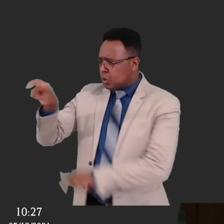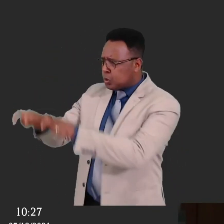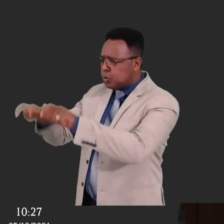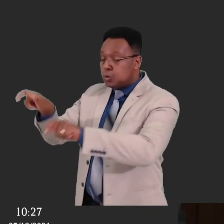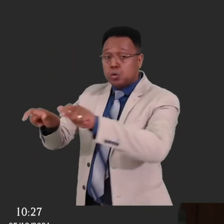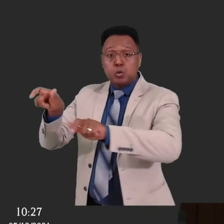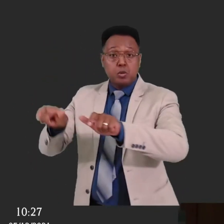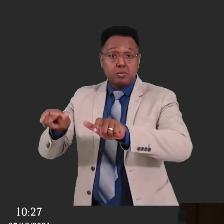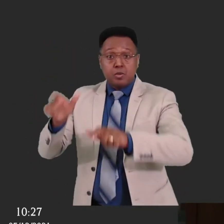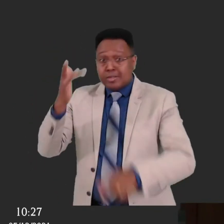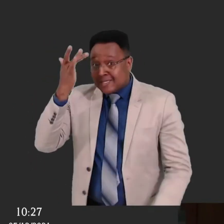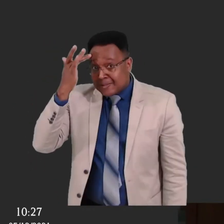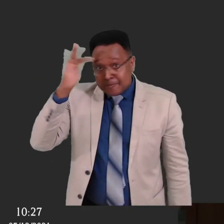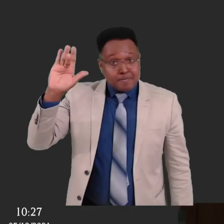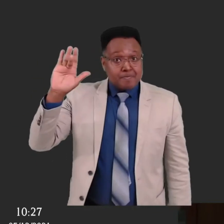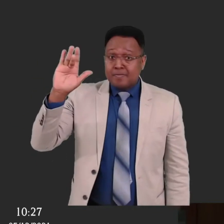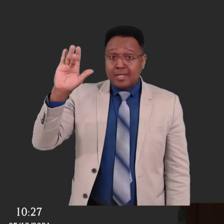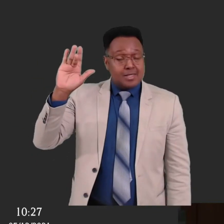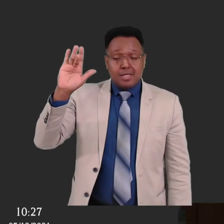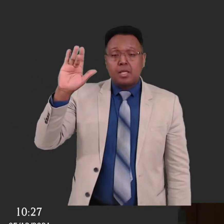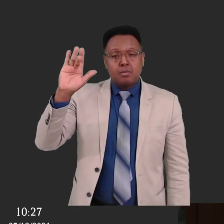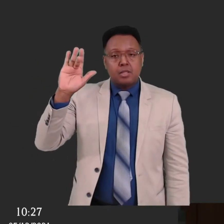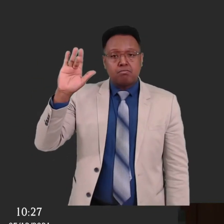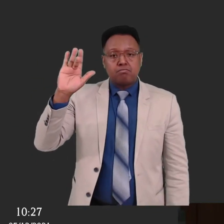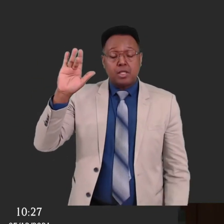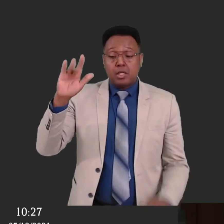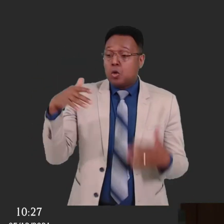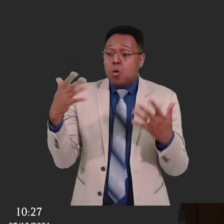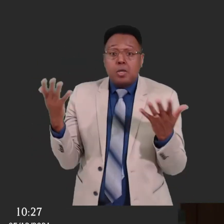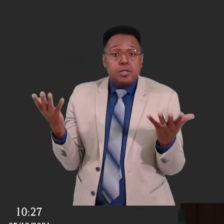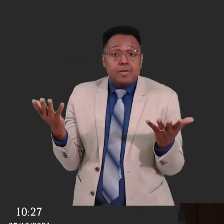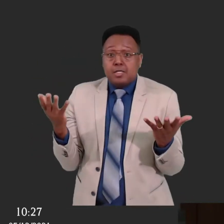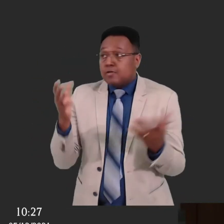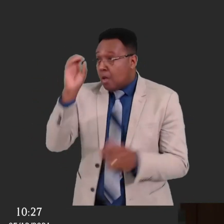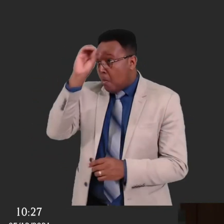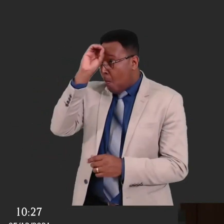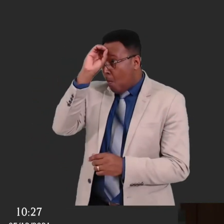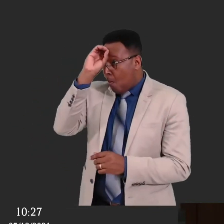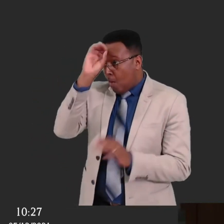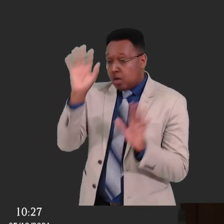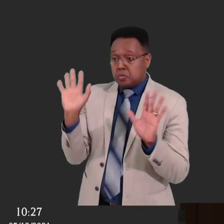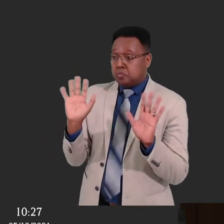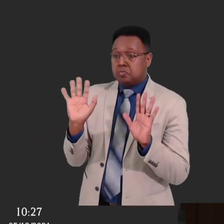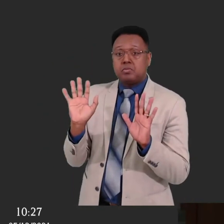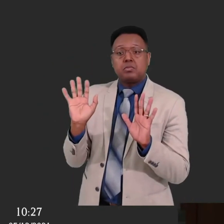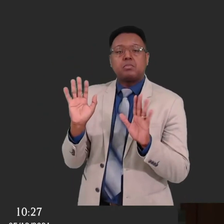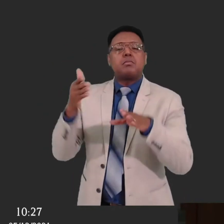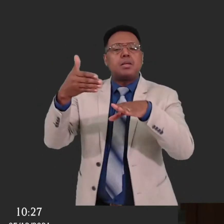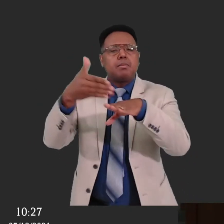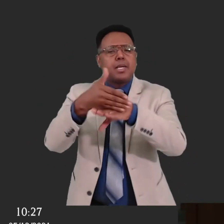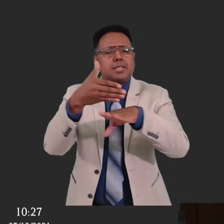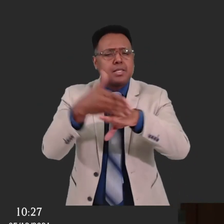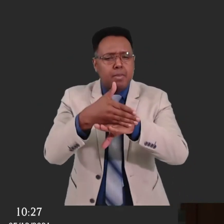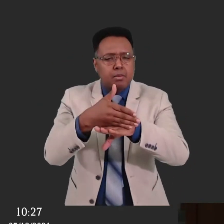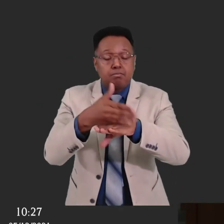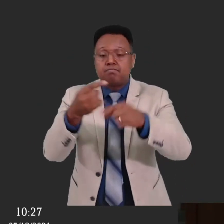por desconhecimento, ou mesmo por displicência do conhecimento, agem desta maneira.